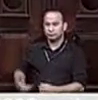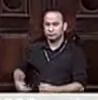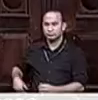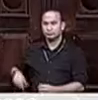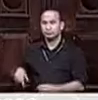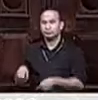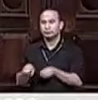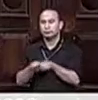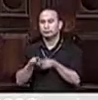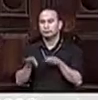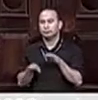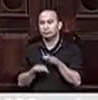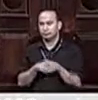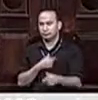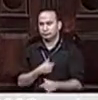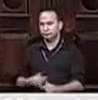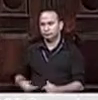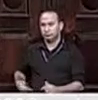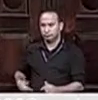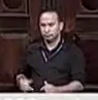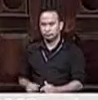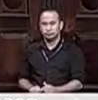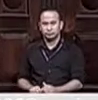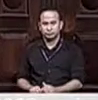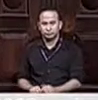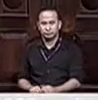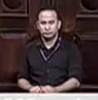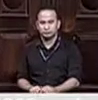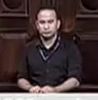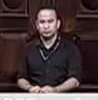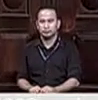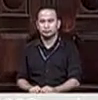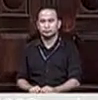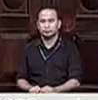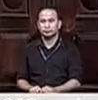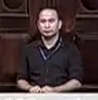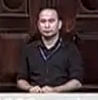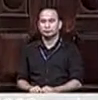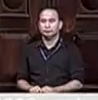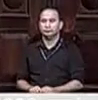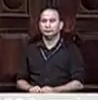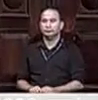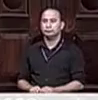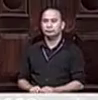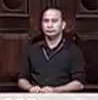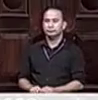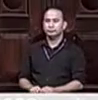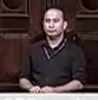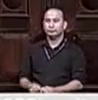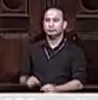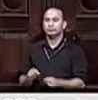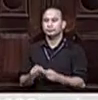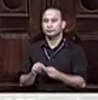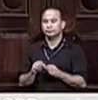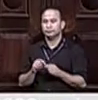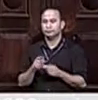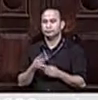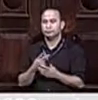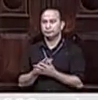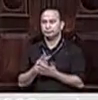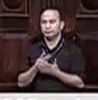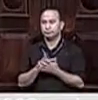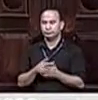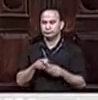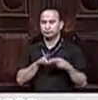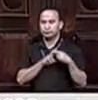o vice-governador. E fica caracterizado o crime de responsabilidade,